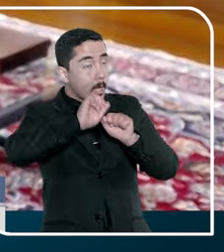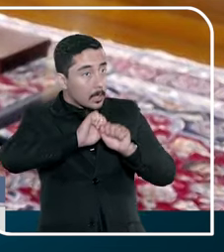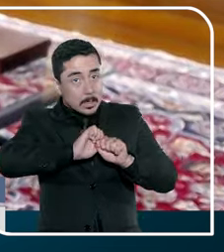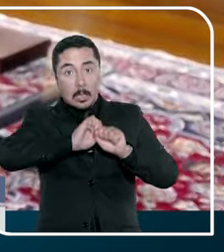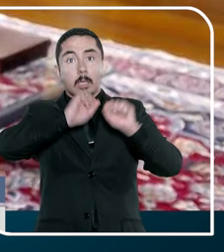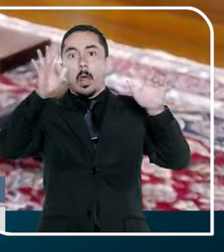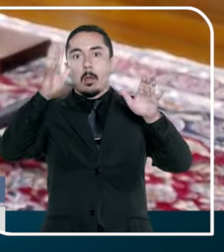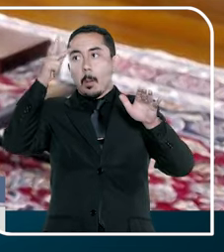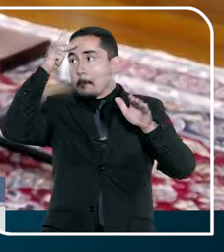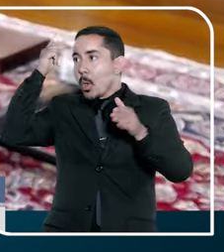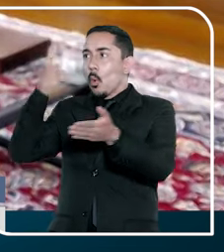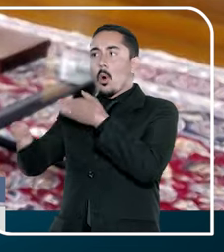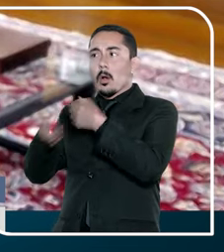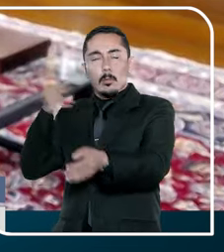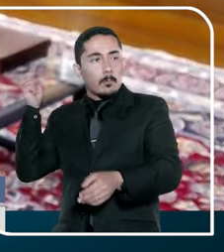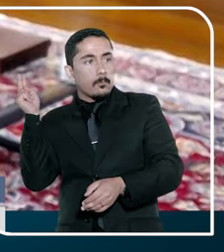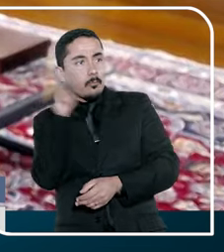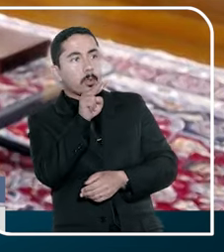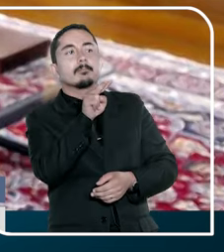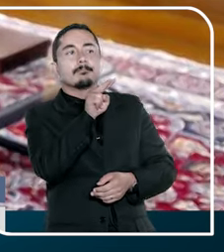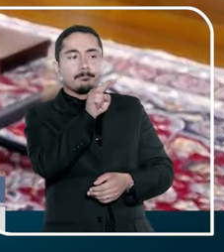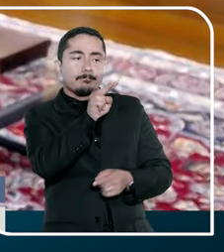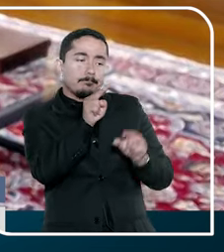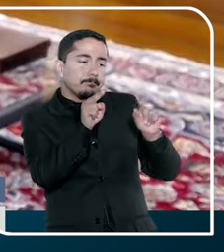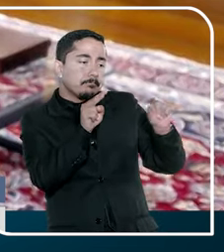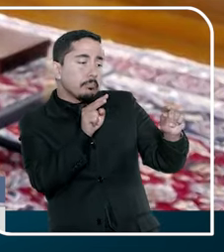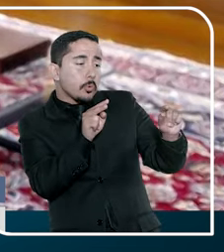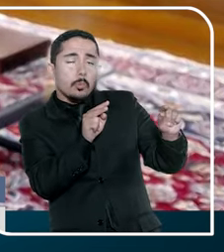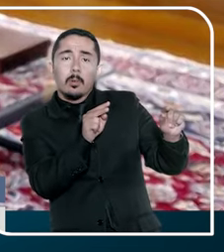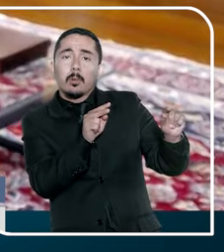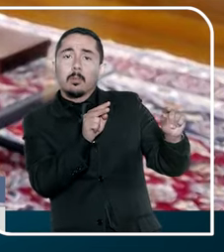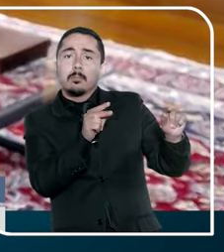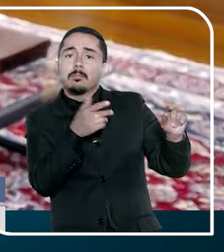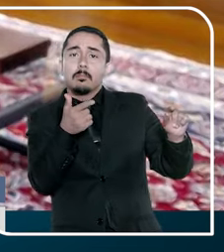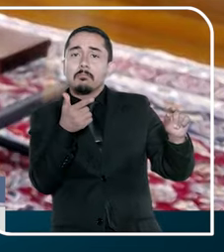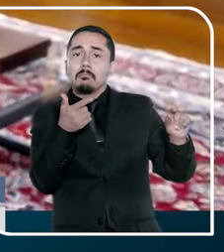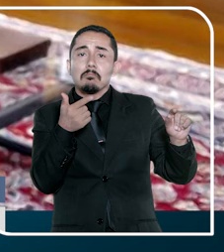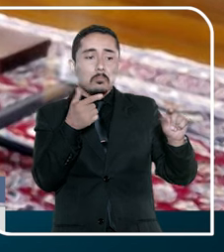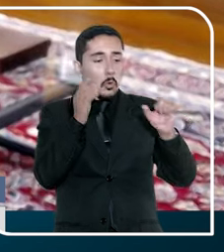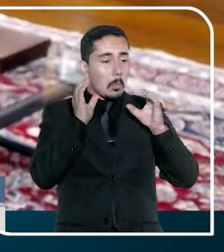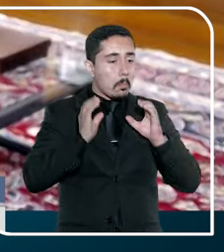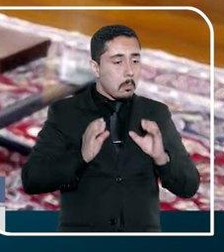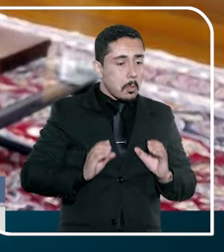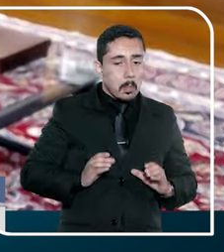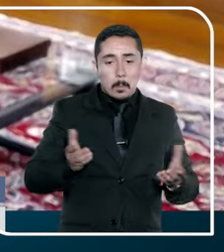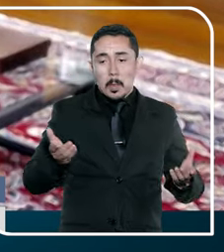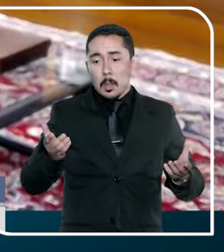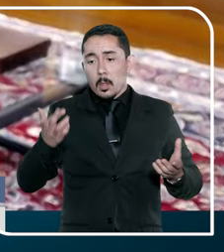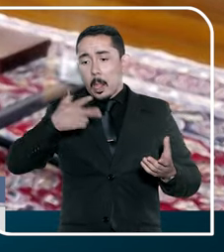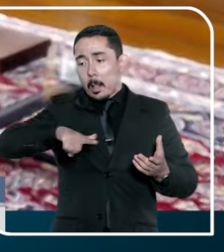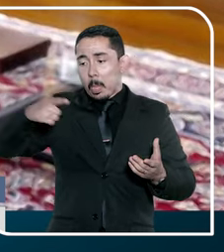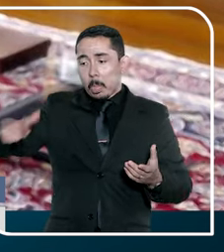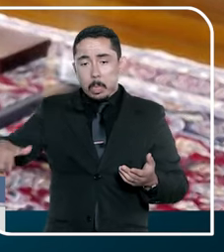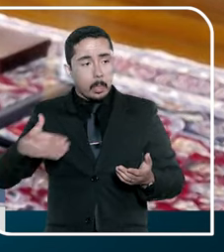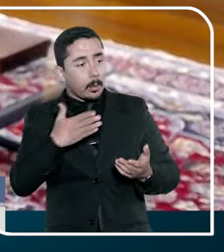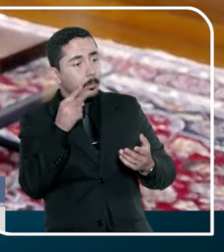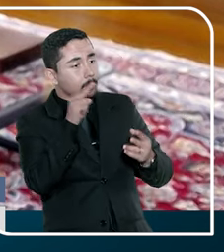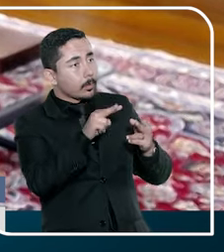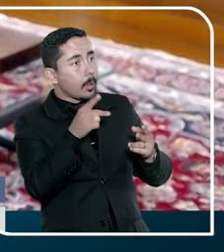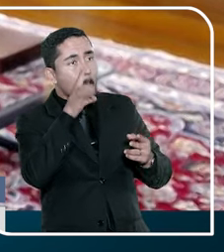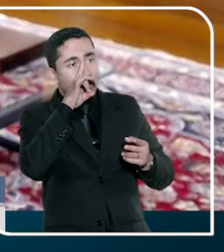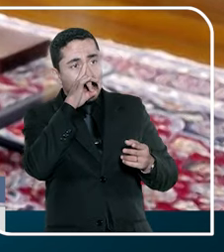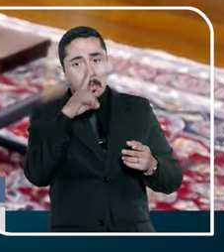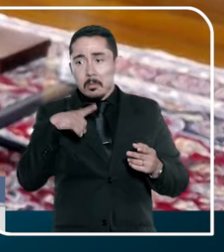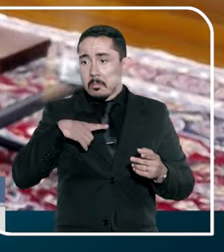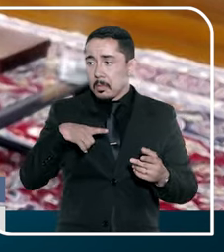aquela lesão é muito pequena e a reprovabilidade comportamento também não é exacerbada não existe periculosidade conduta